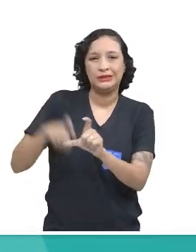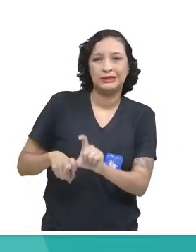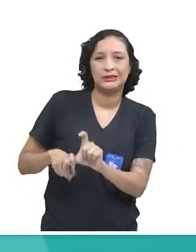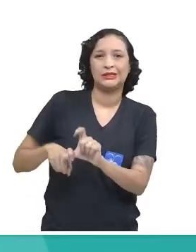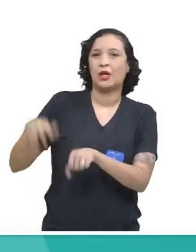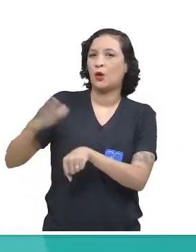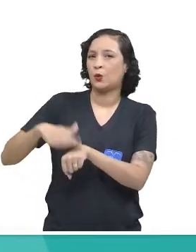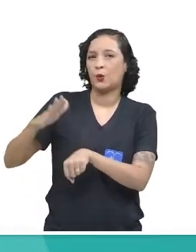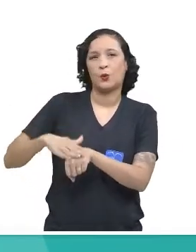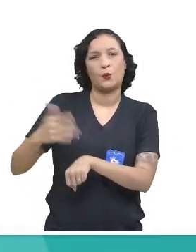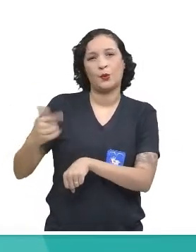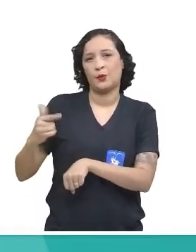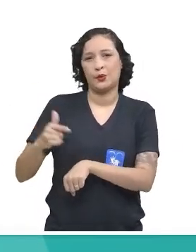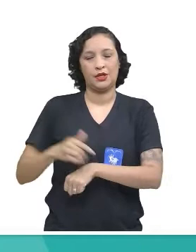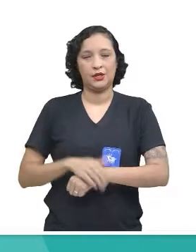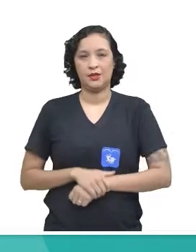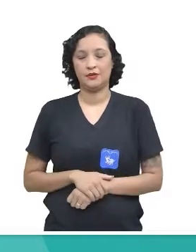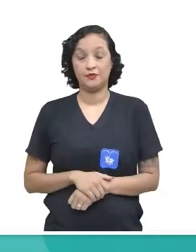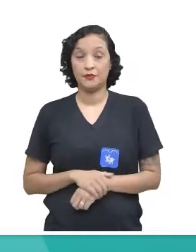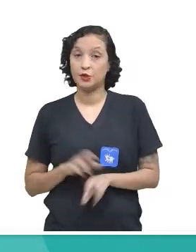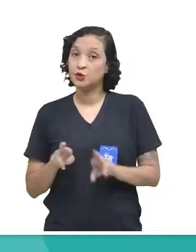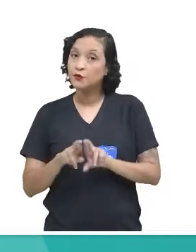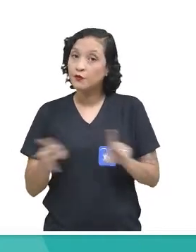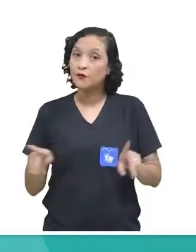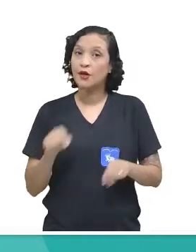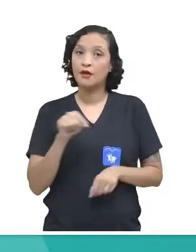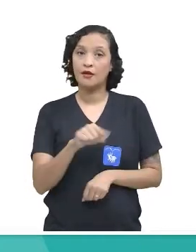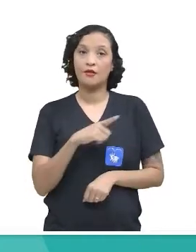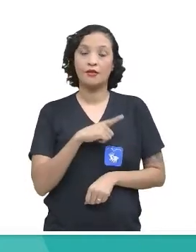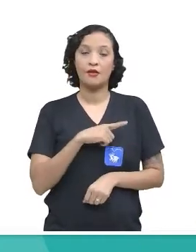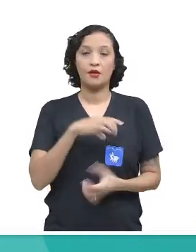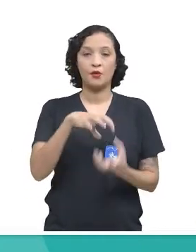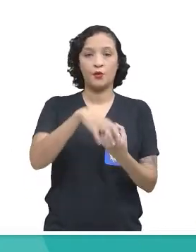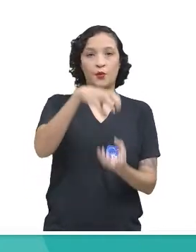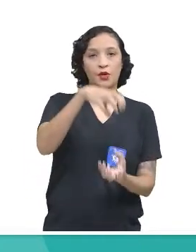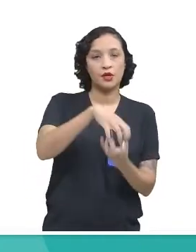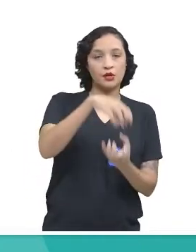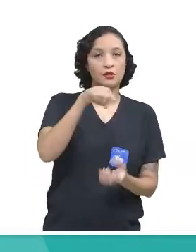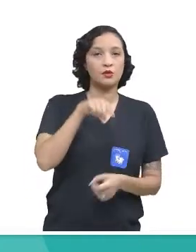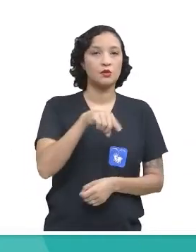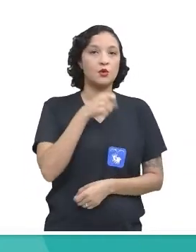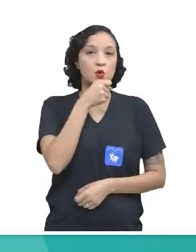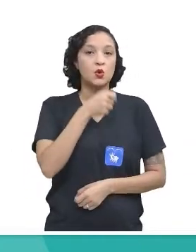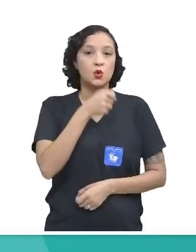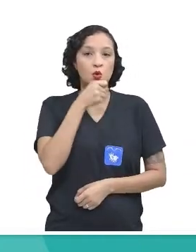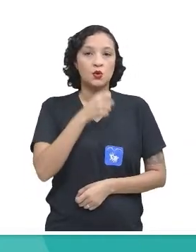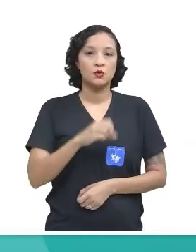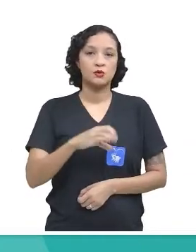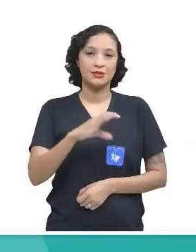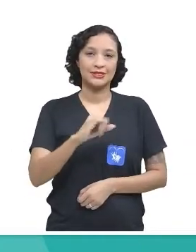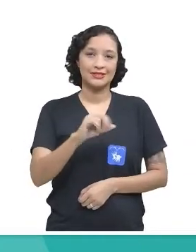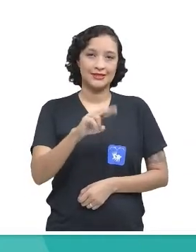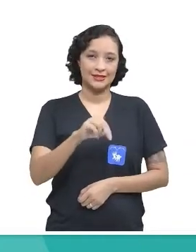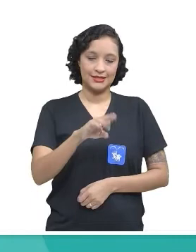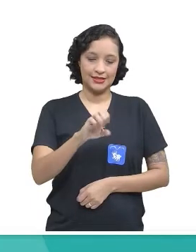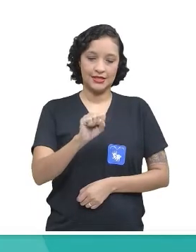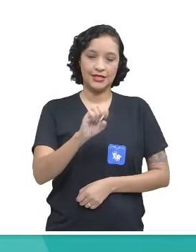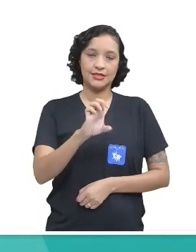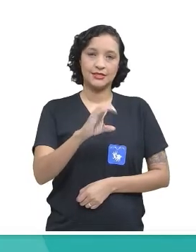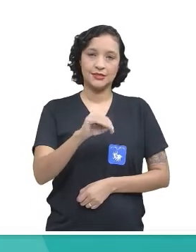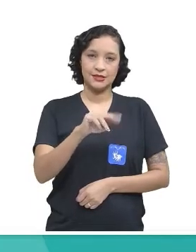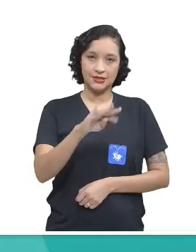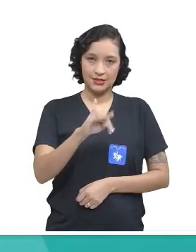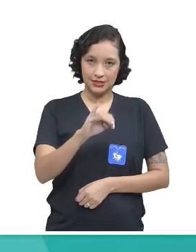autonomia. E diferente desse, nós temos também o envelhecimento senescente. É a fase